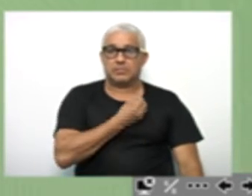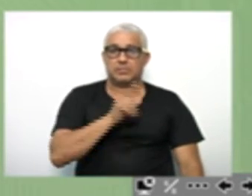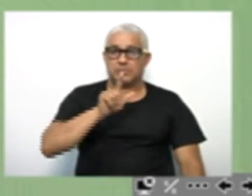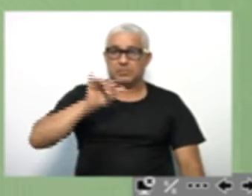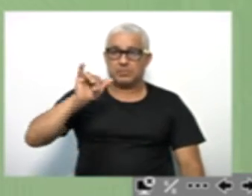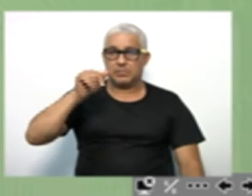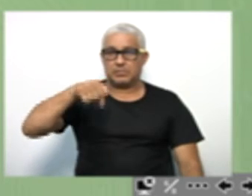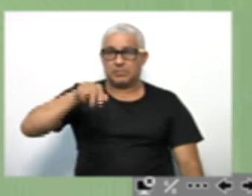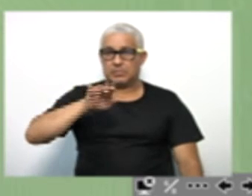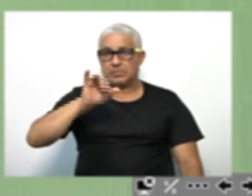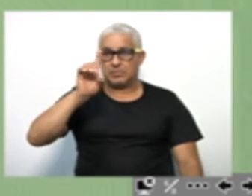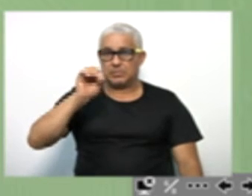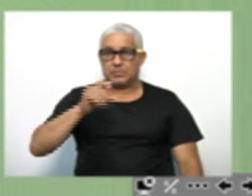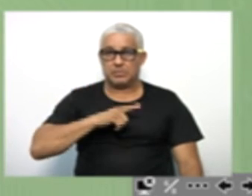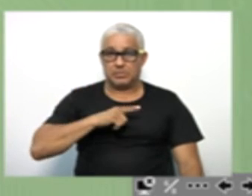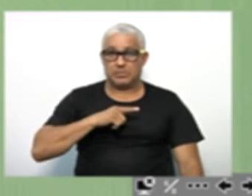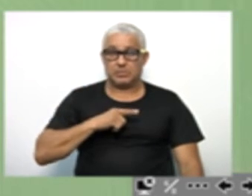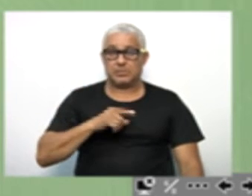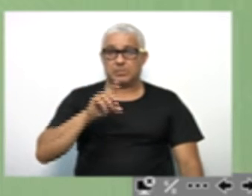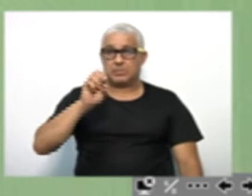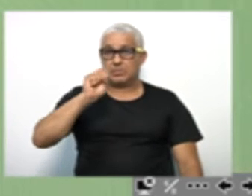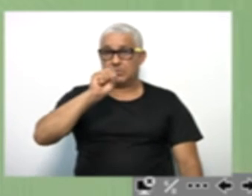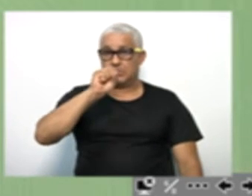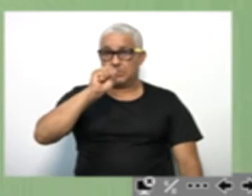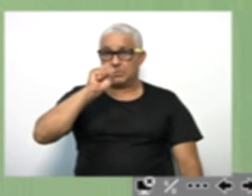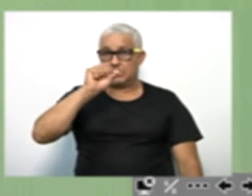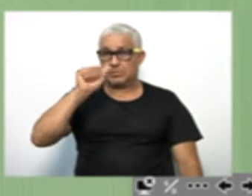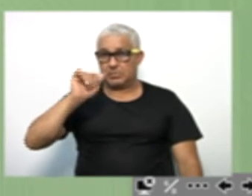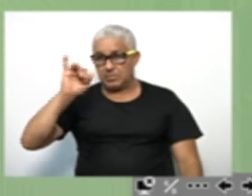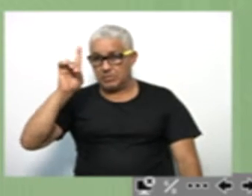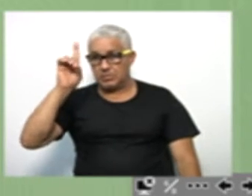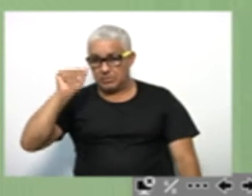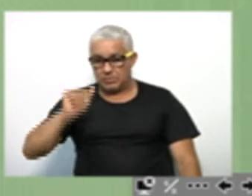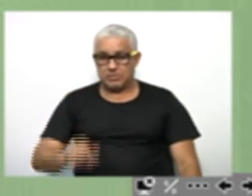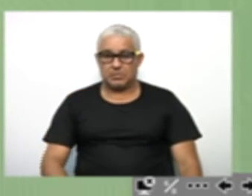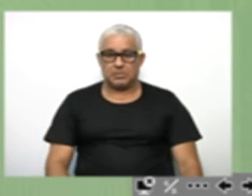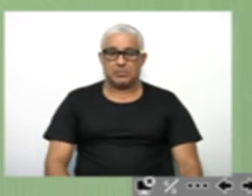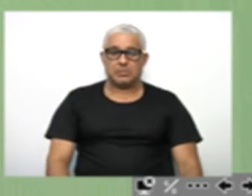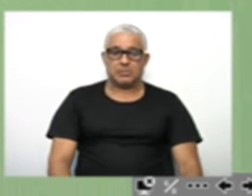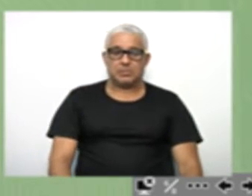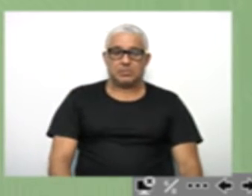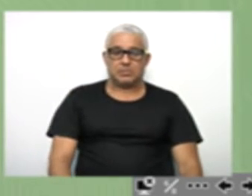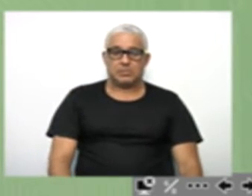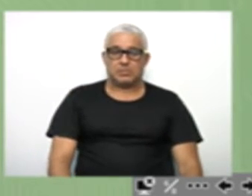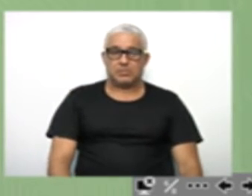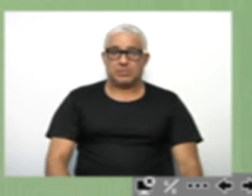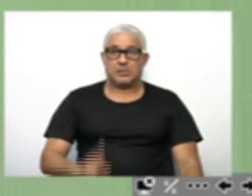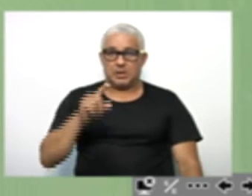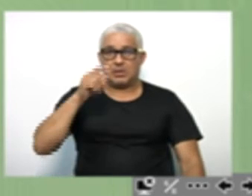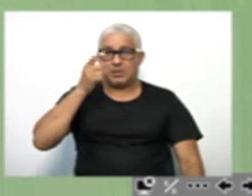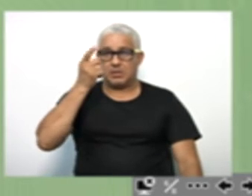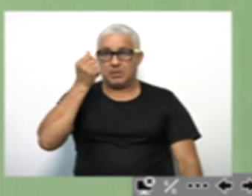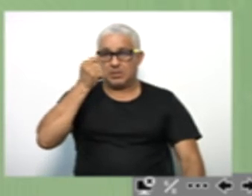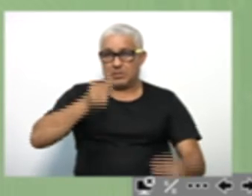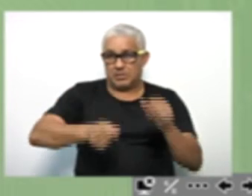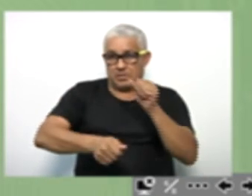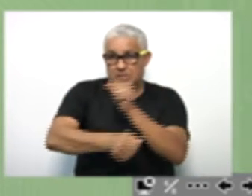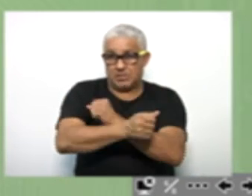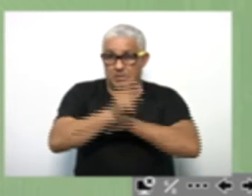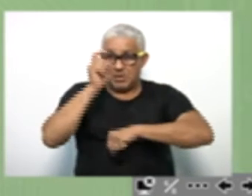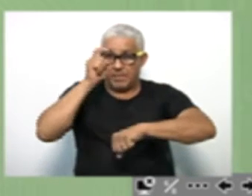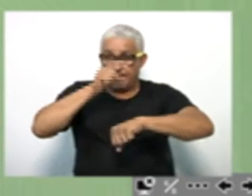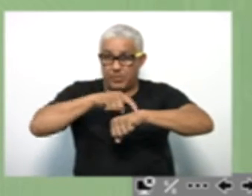do fluxo de caixa, eu tenho uma saída, tá? Ou seja, setinha para baixo, que é o investimento. No momento que eu vou fazer